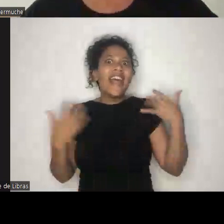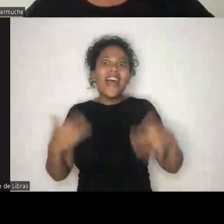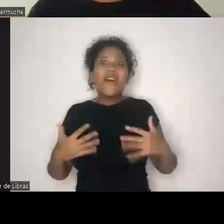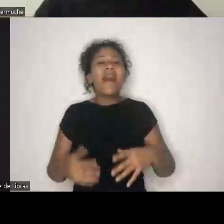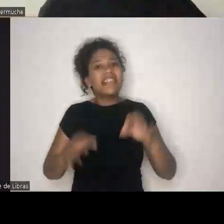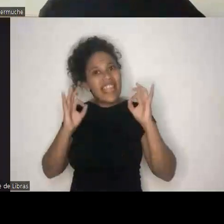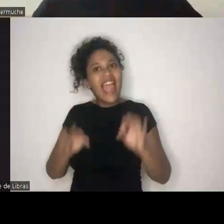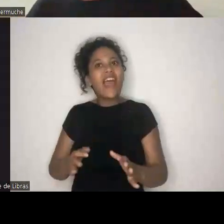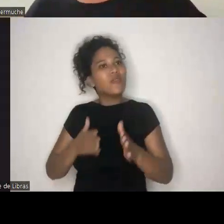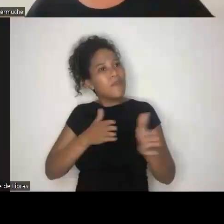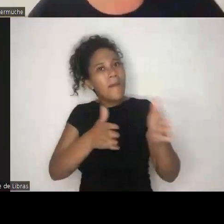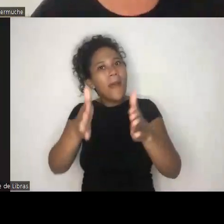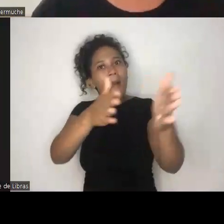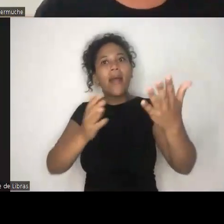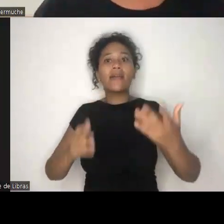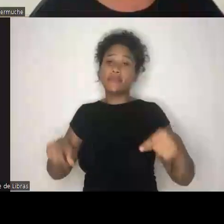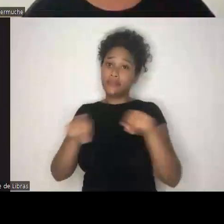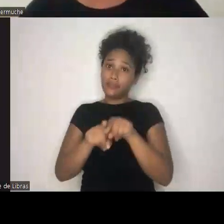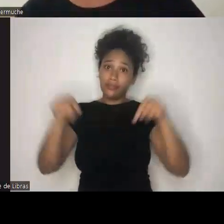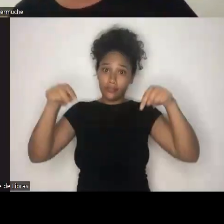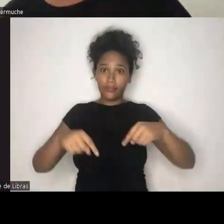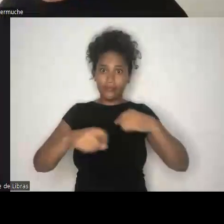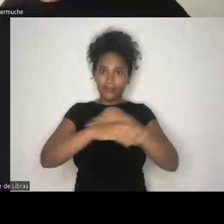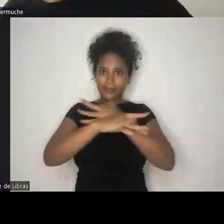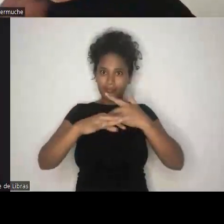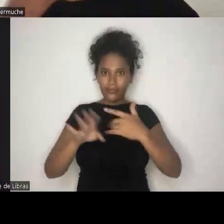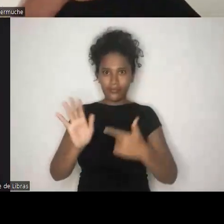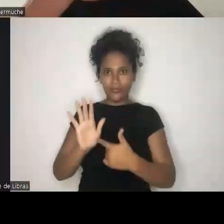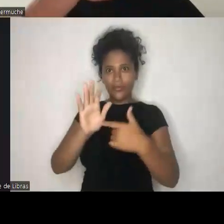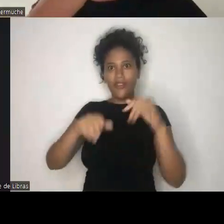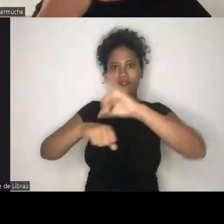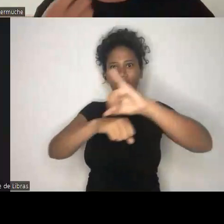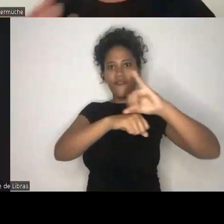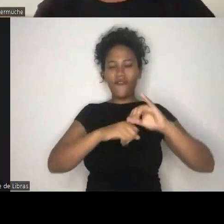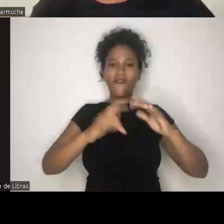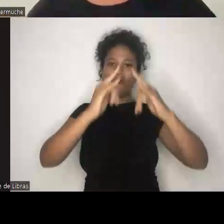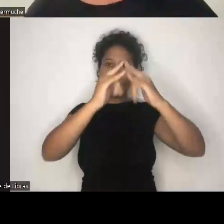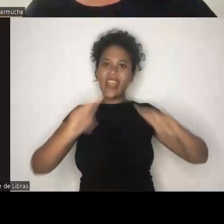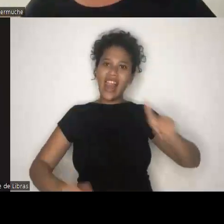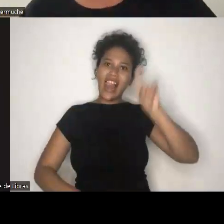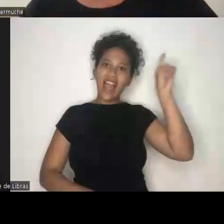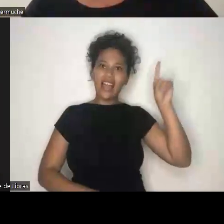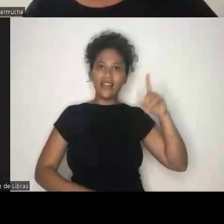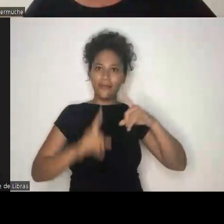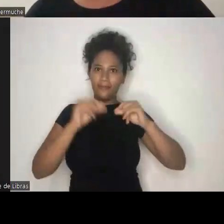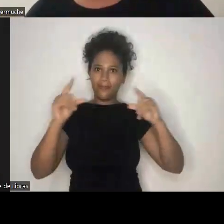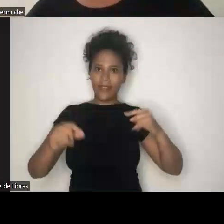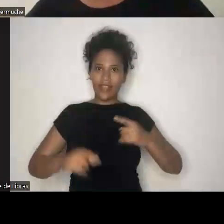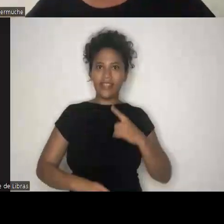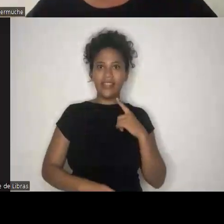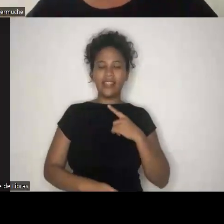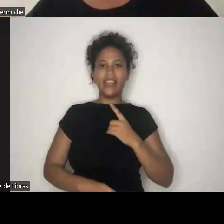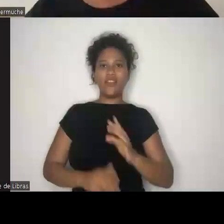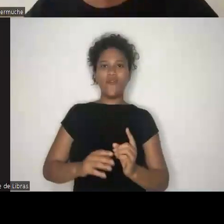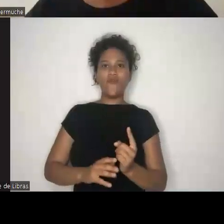certo né E aqui também quando eu fiz o desenho da feira lá da torre de TV e depois a obra estava construída